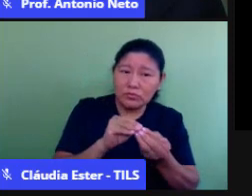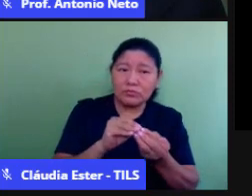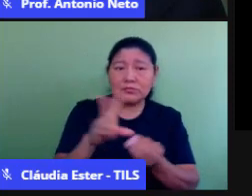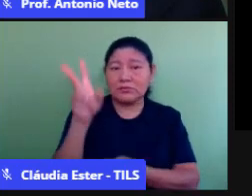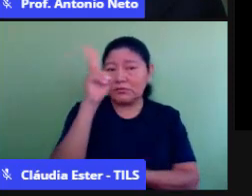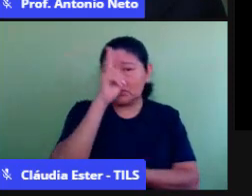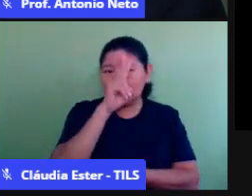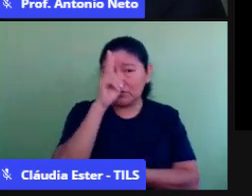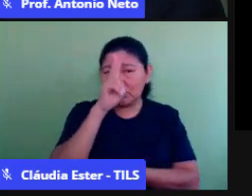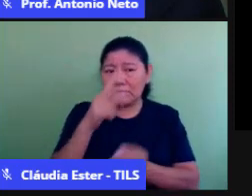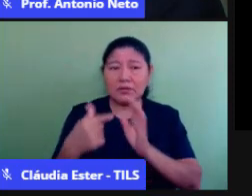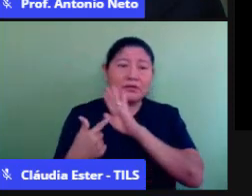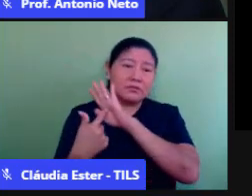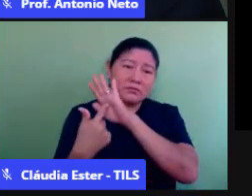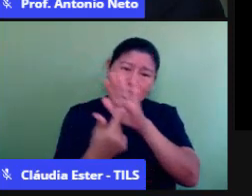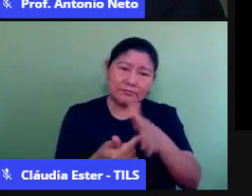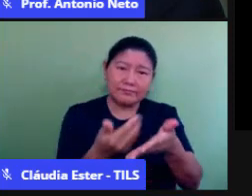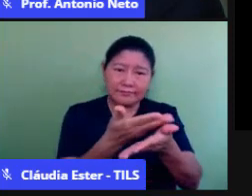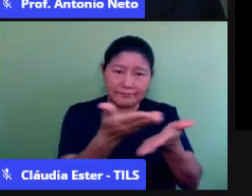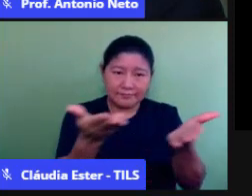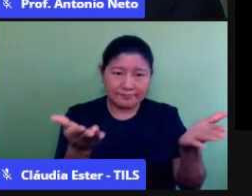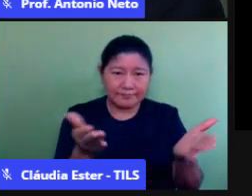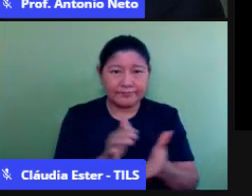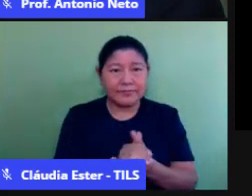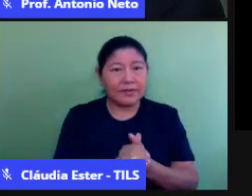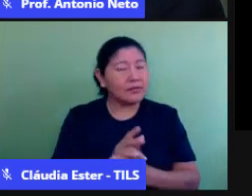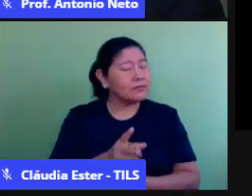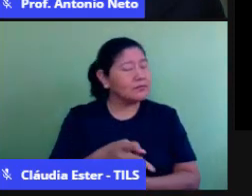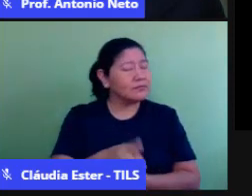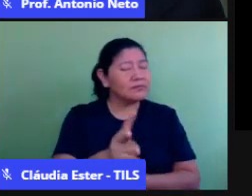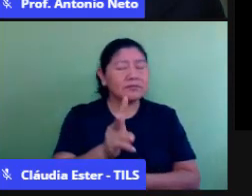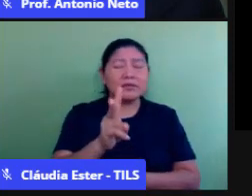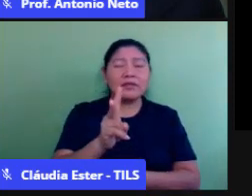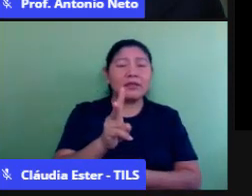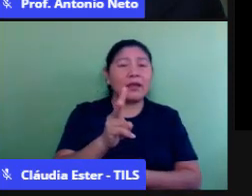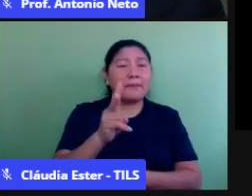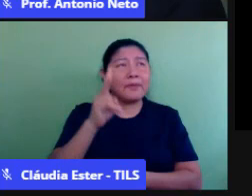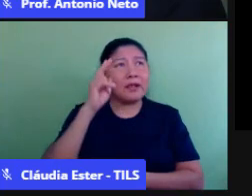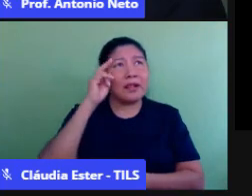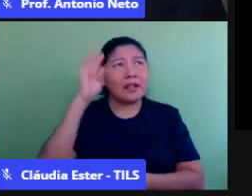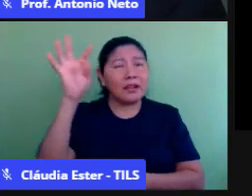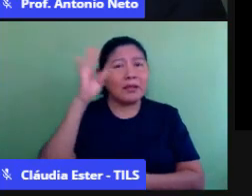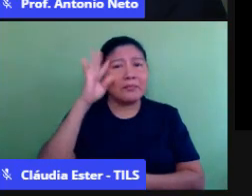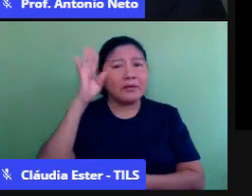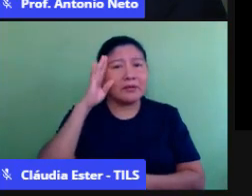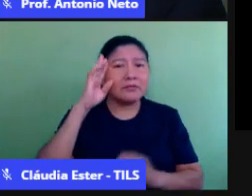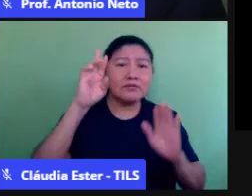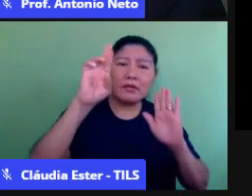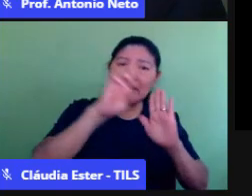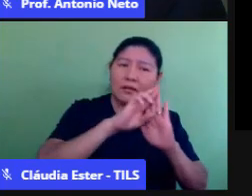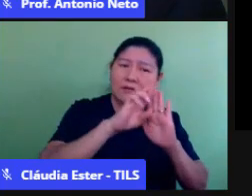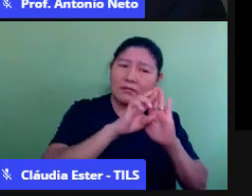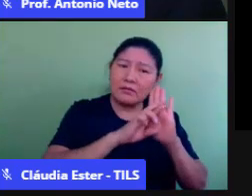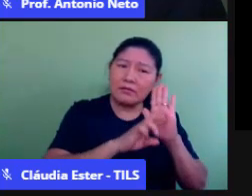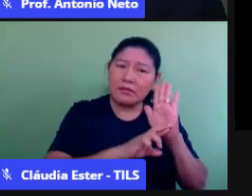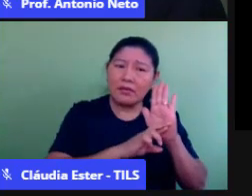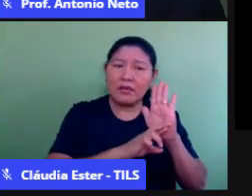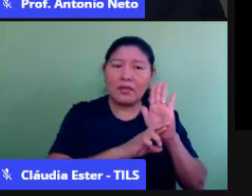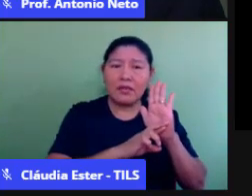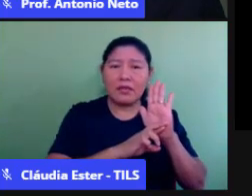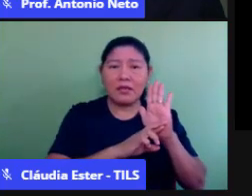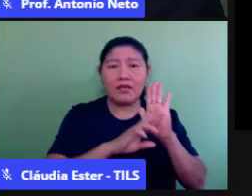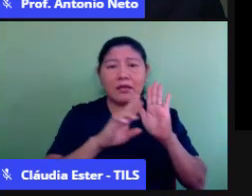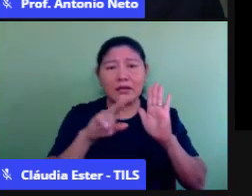quis mostrar para vocês. E lembrando sempre, próximo, que esses roteiros, quando a gente vai